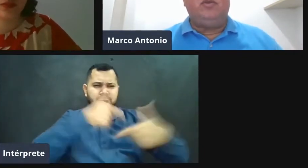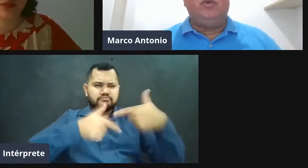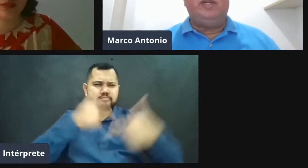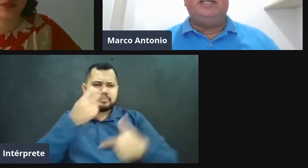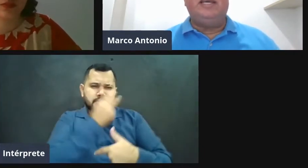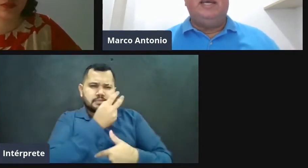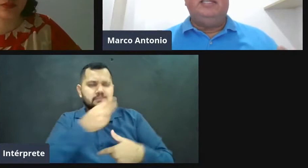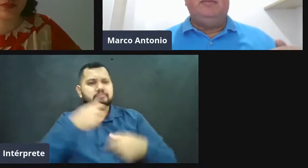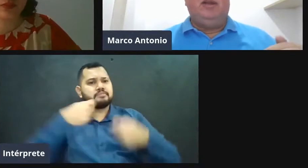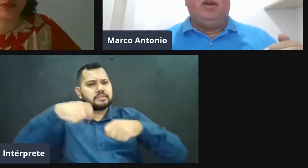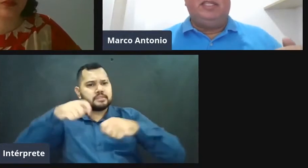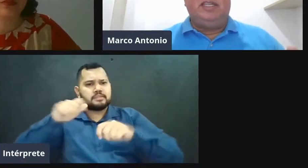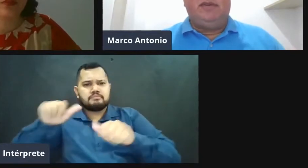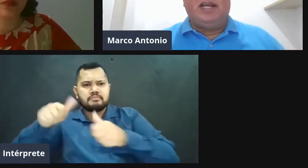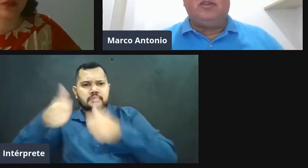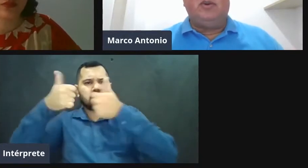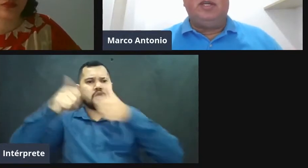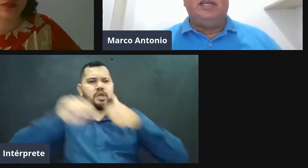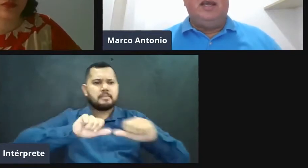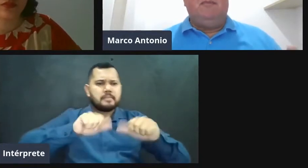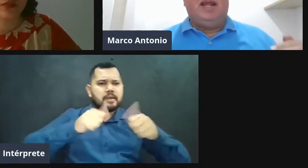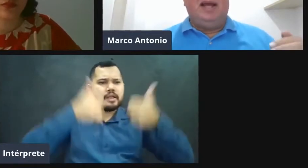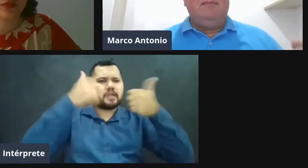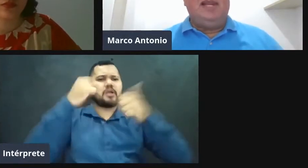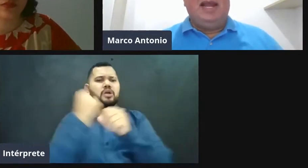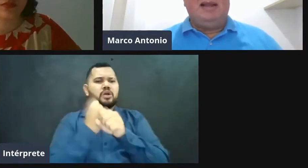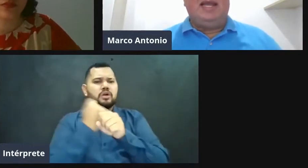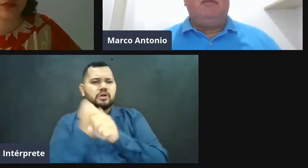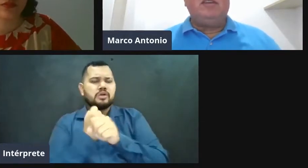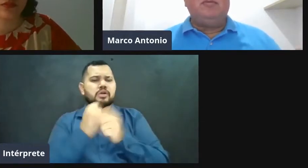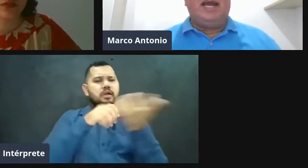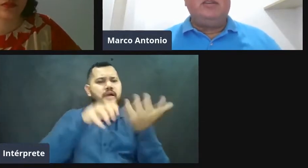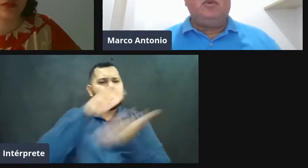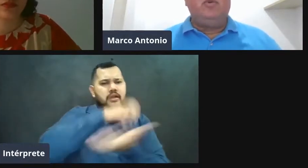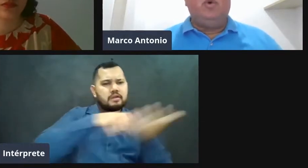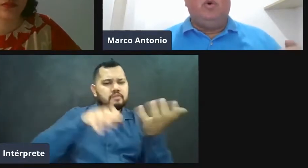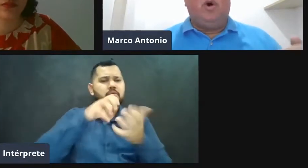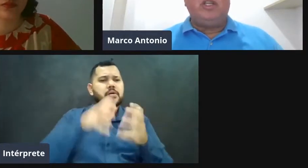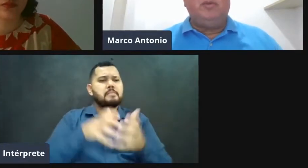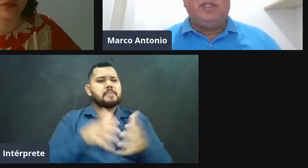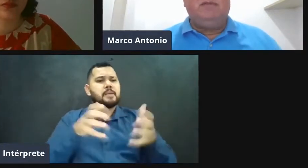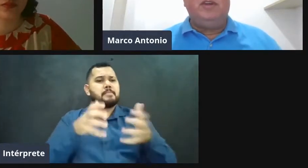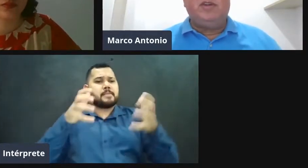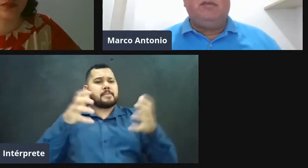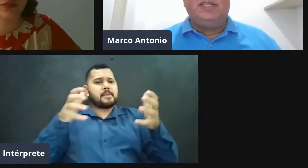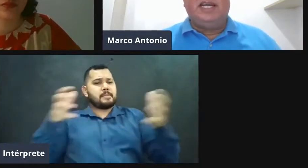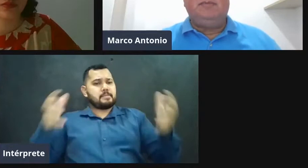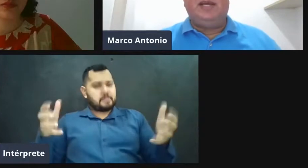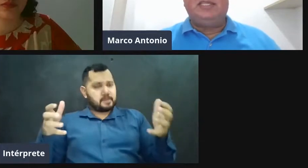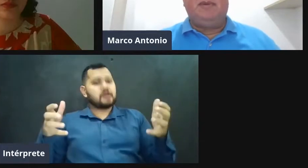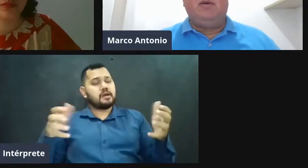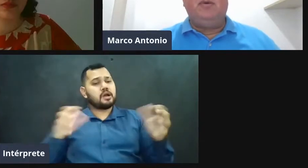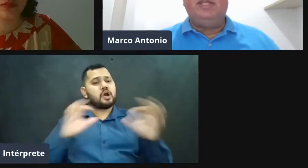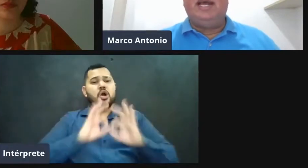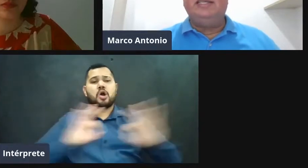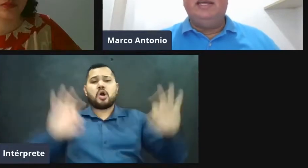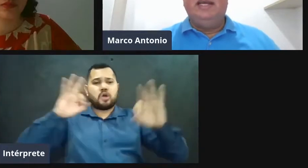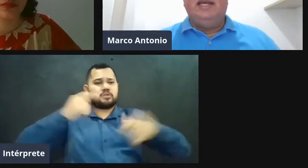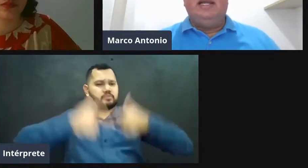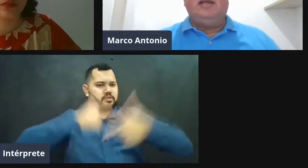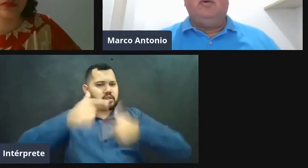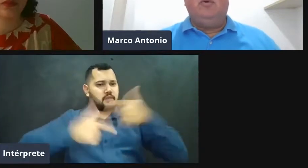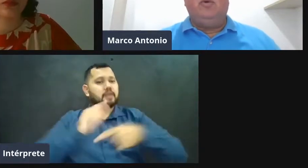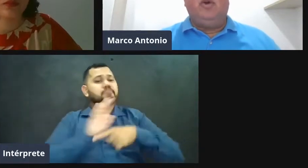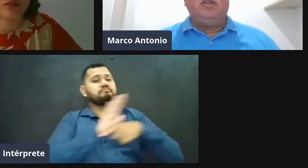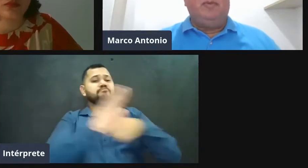de melhores estruturas, de melhores edificações, para ampliar cada vez mais o ótimo serviço que a universidade presta para a